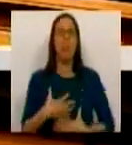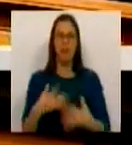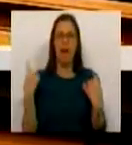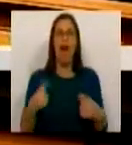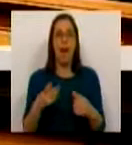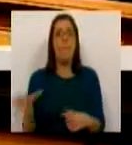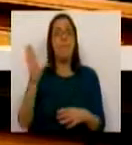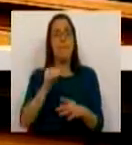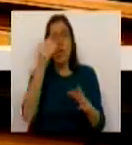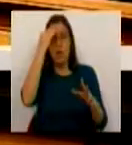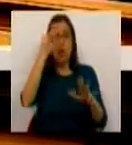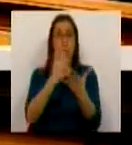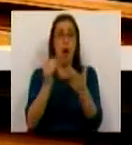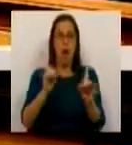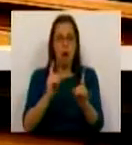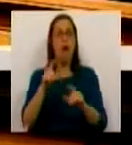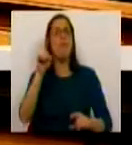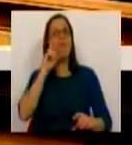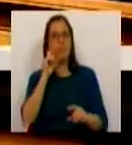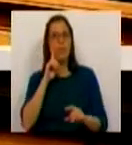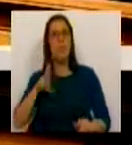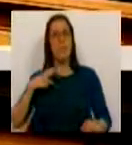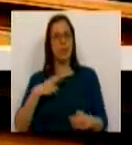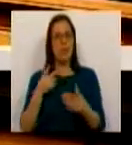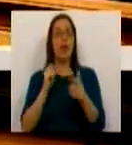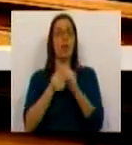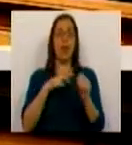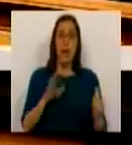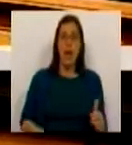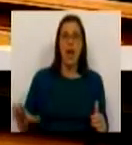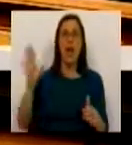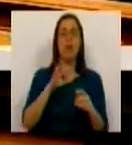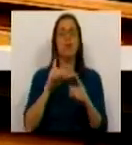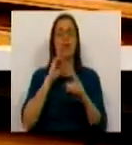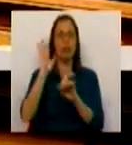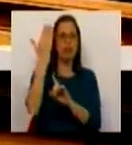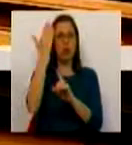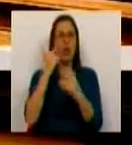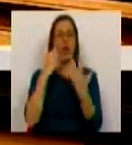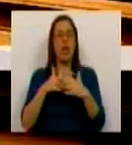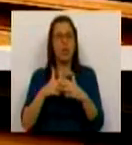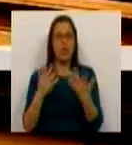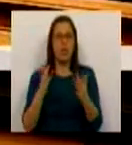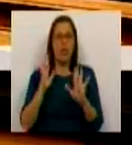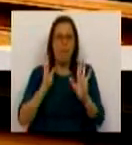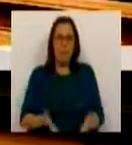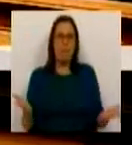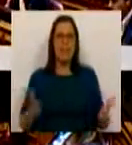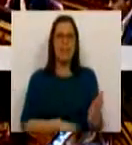necessária para, mais do que recomendar, levar a proteção do património desportivo nacional ao lugar do pódio que sem dúvida merece. Obrigado.